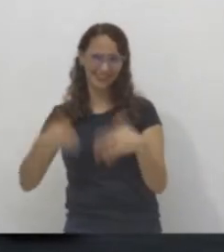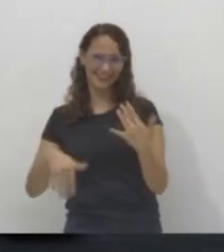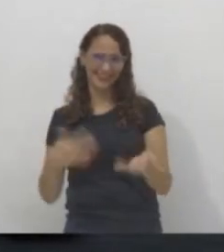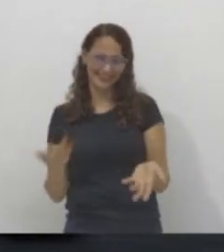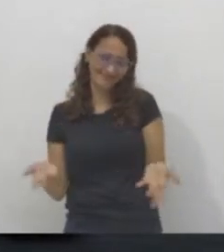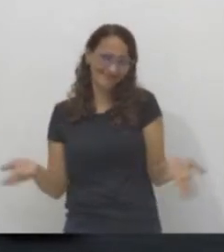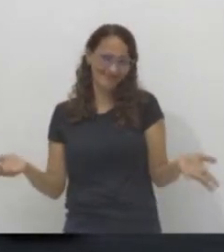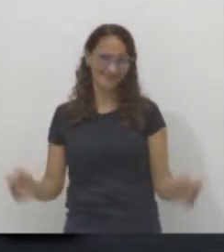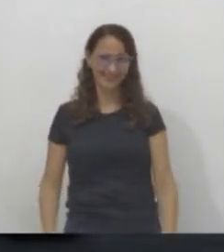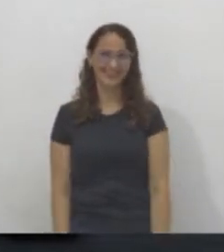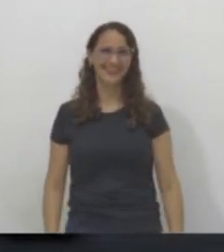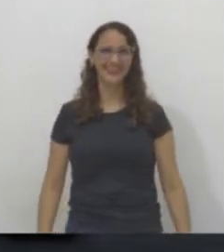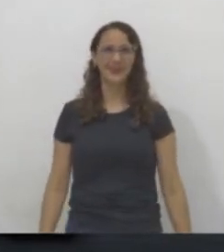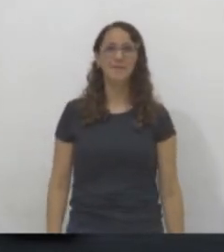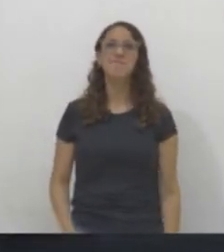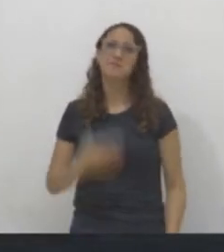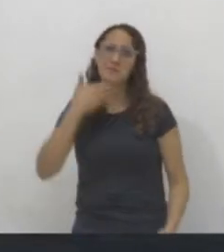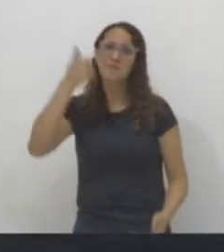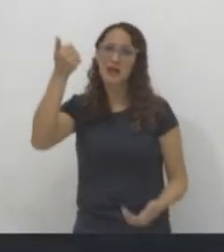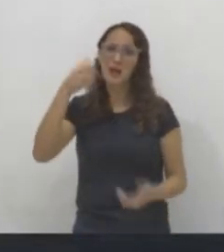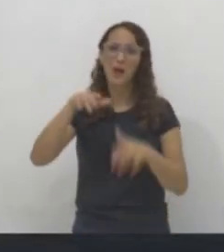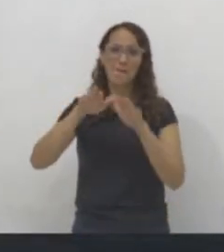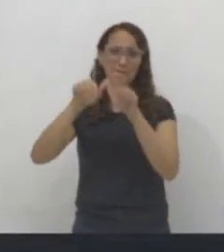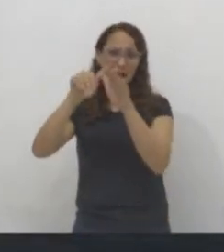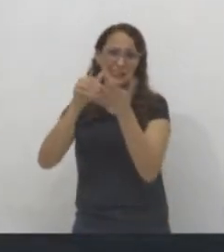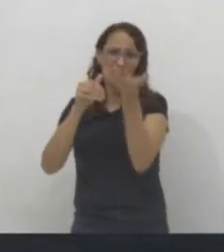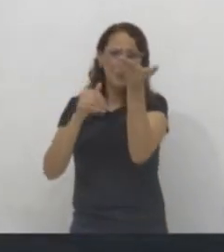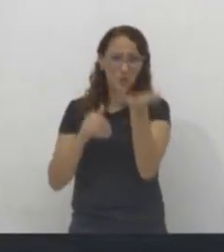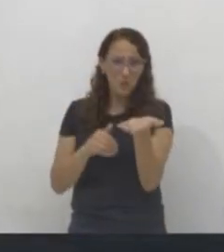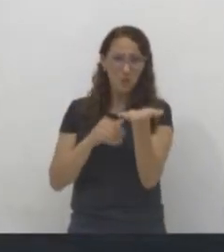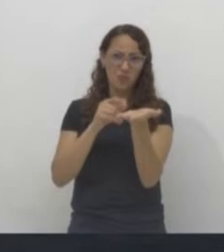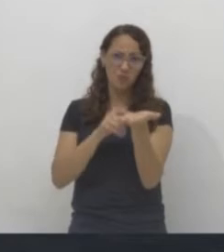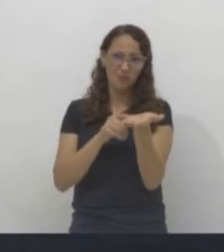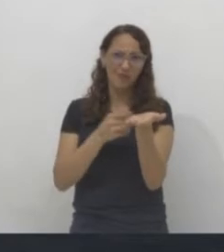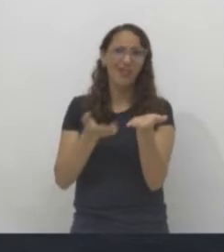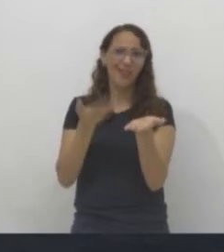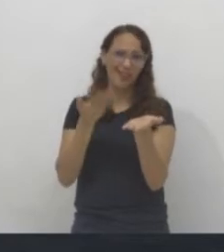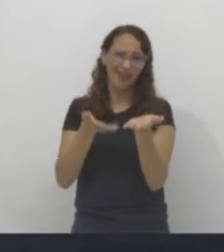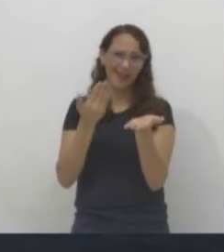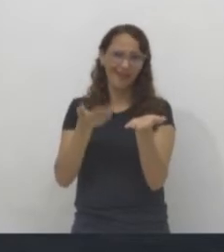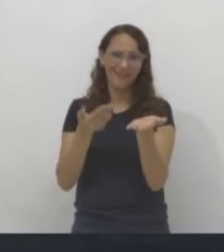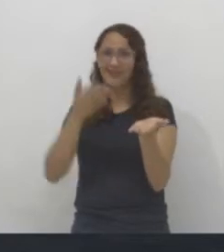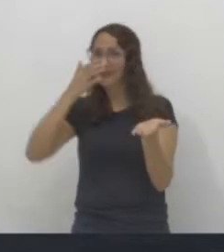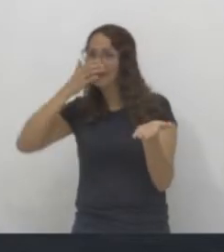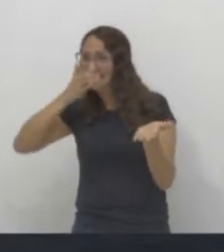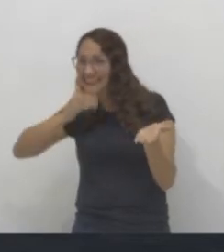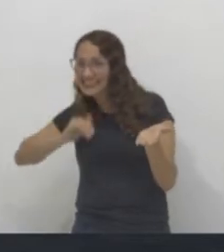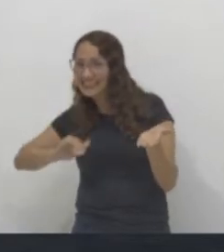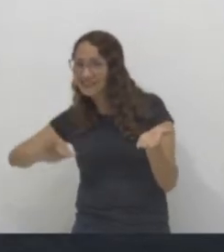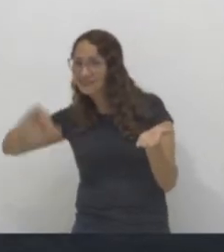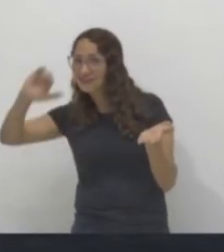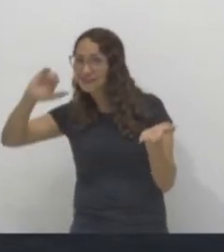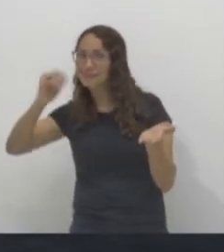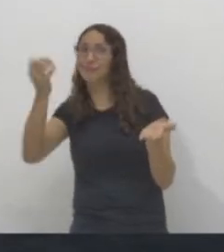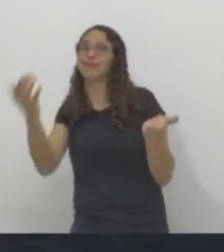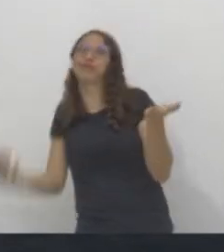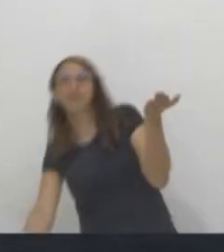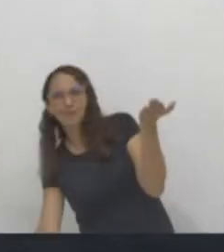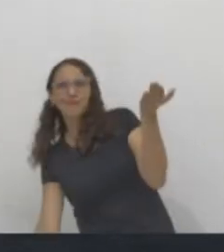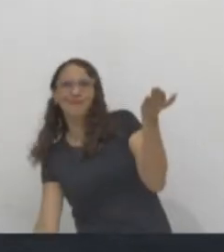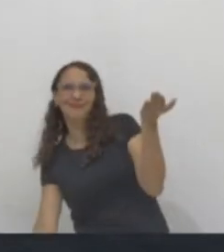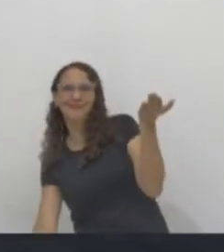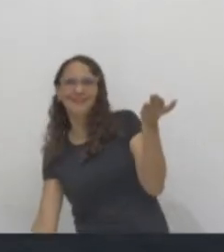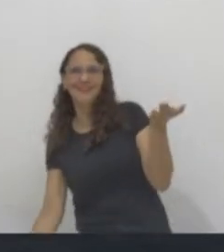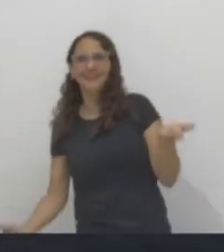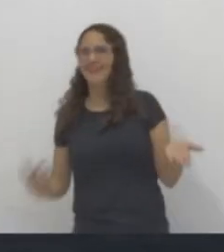ter um pássaro na mão do que dois elefantes que a gente não vai conseguir carregar, né? Deu para entender? Enfim, olha